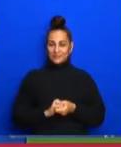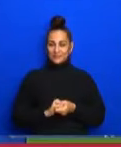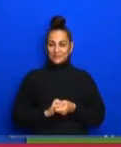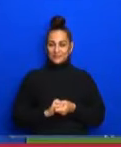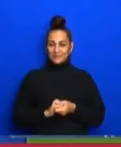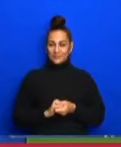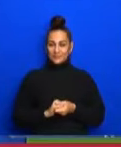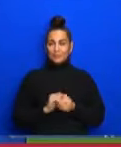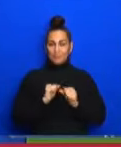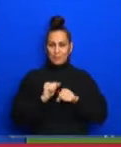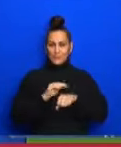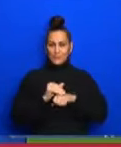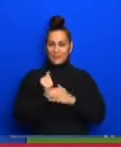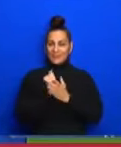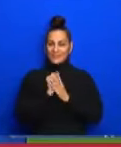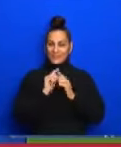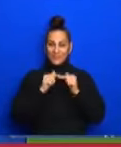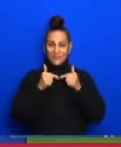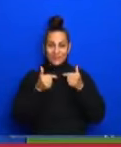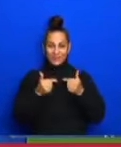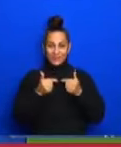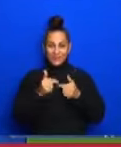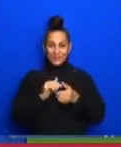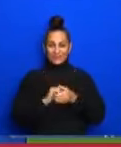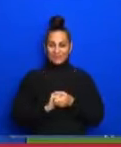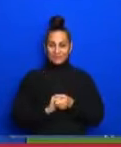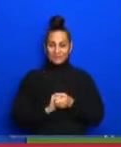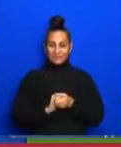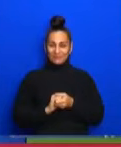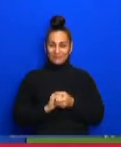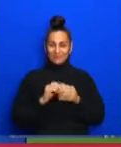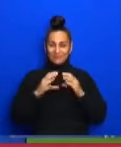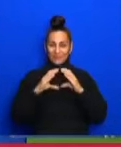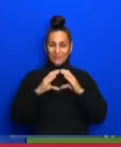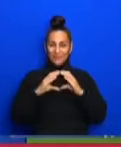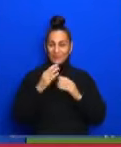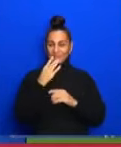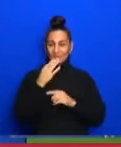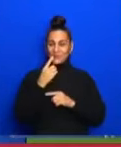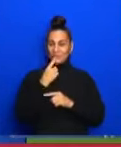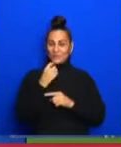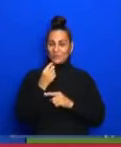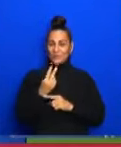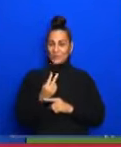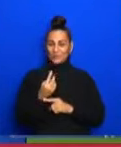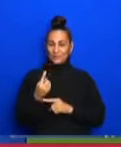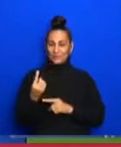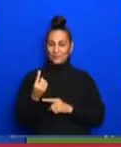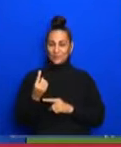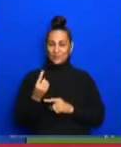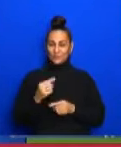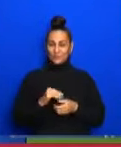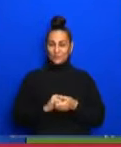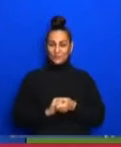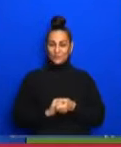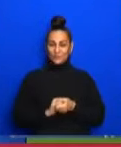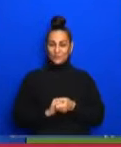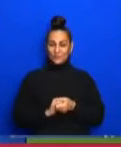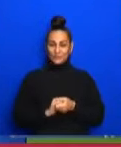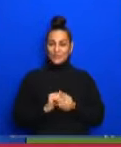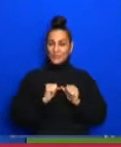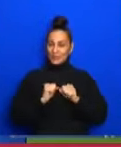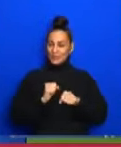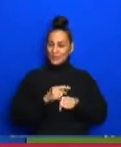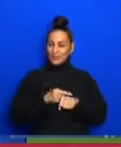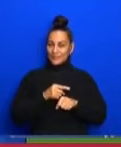02. Pode chamar que a sorte vem. Bola vermelha, 21. Vermelha, número 21.